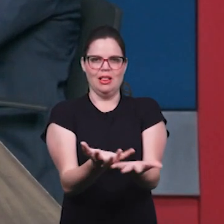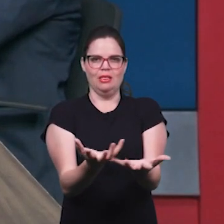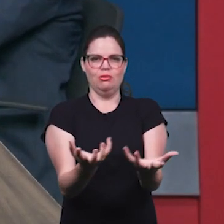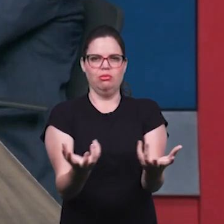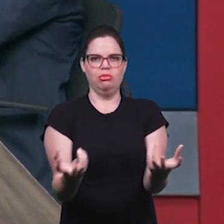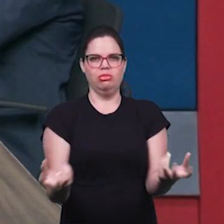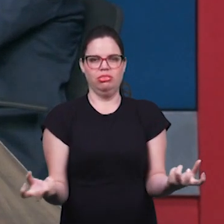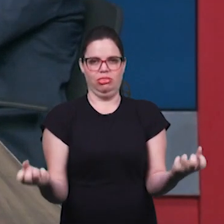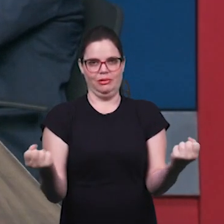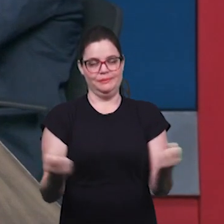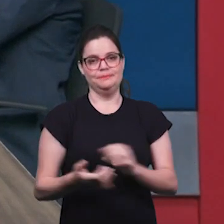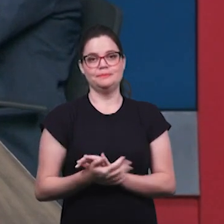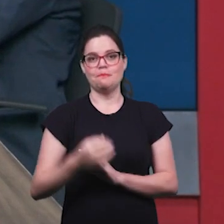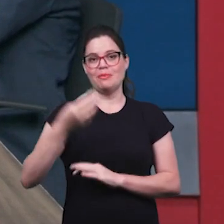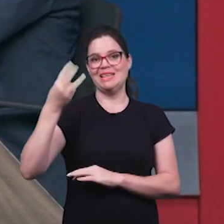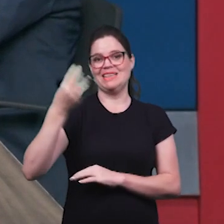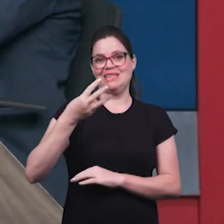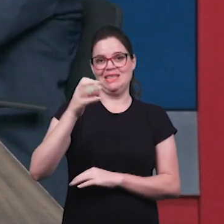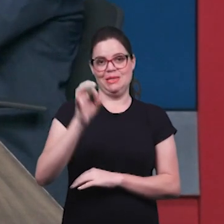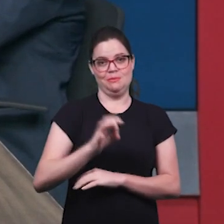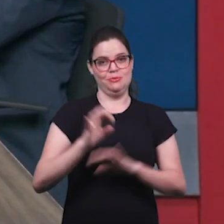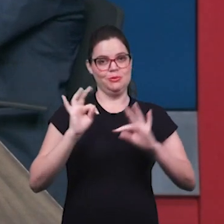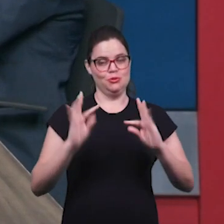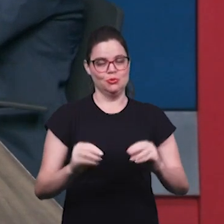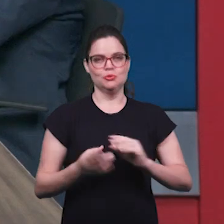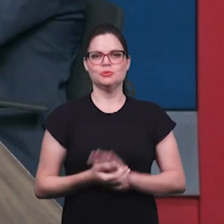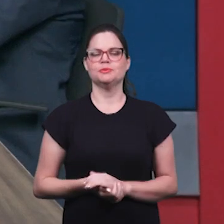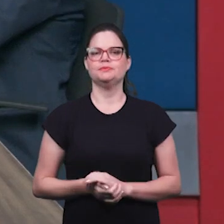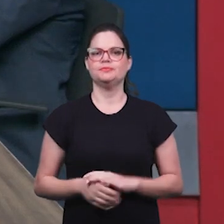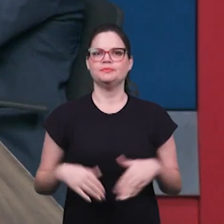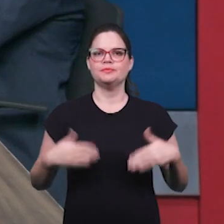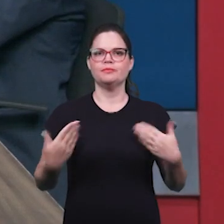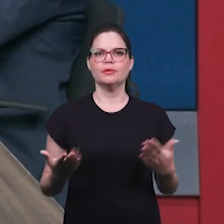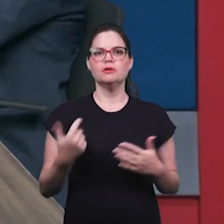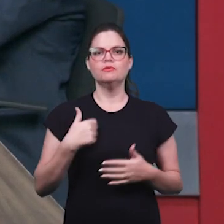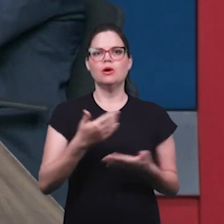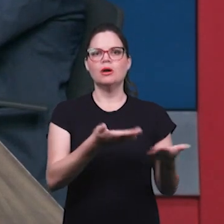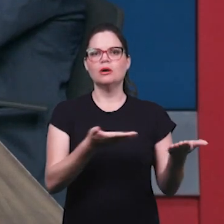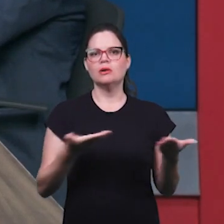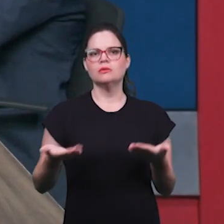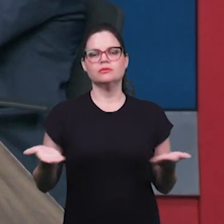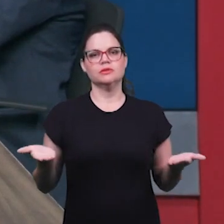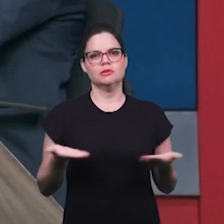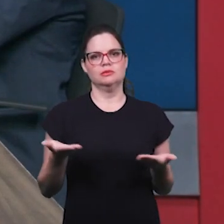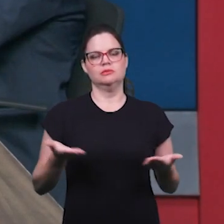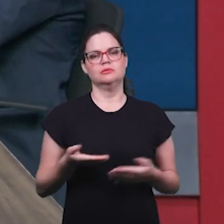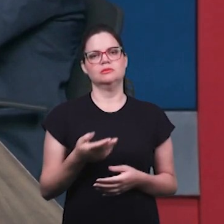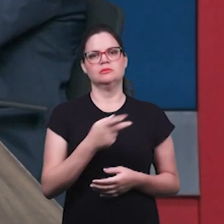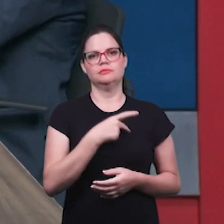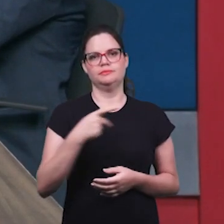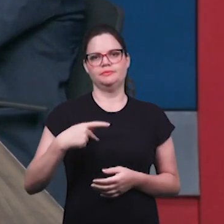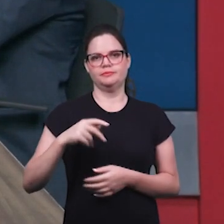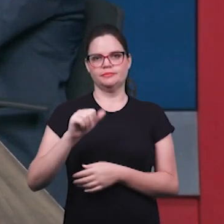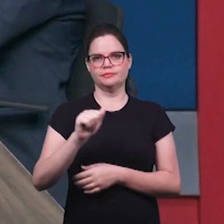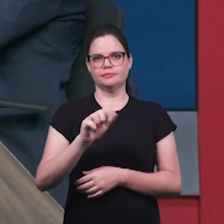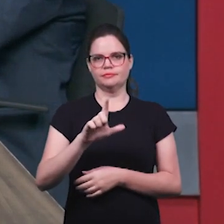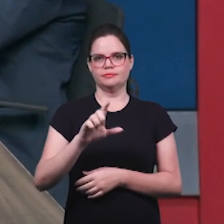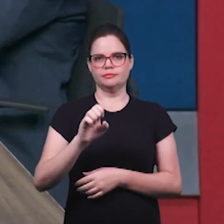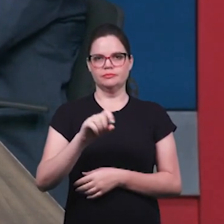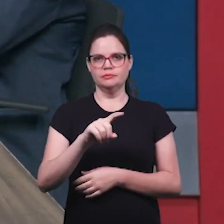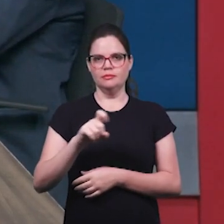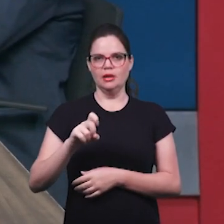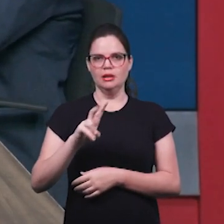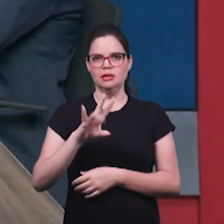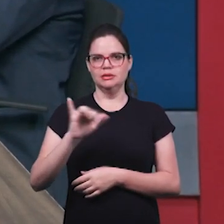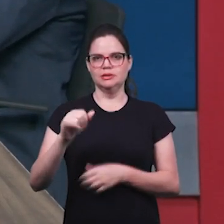texto especificamente, dessa primeira trombeta, eu vou trazer aqui a conversa o Dr. Alex Moura, para que ele